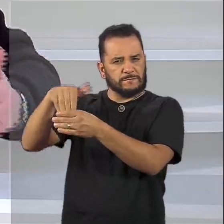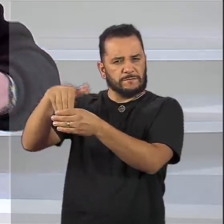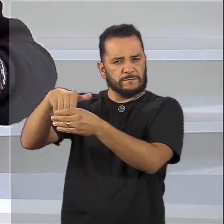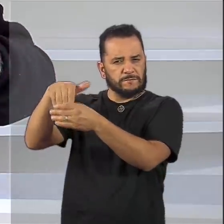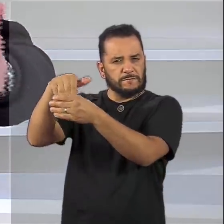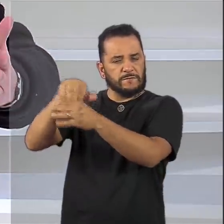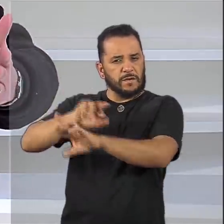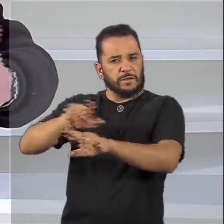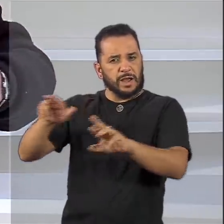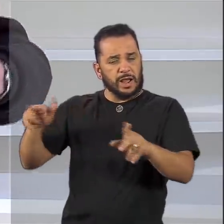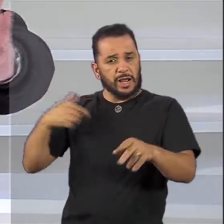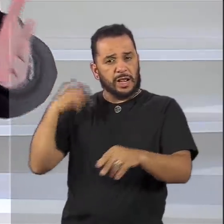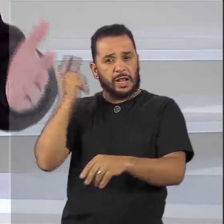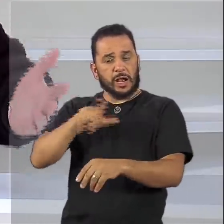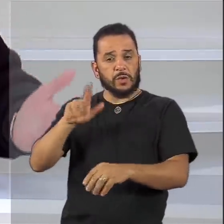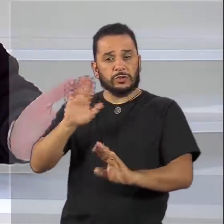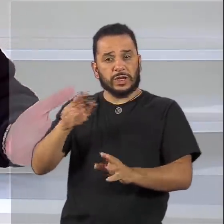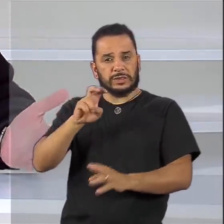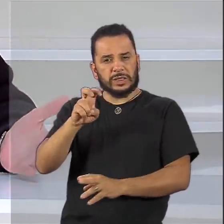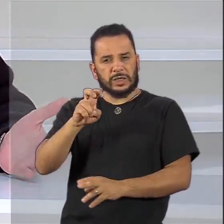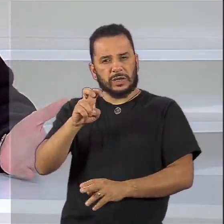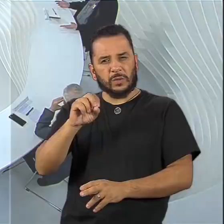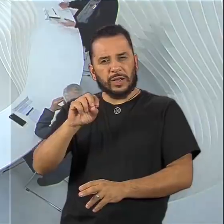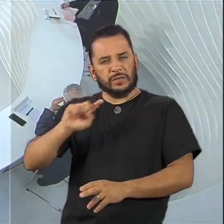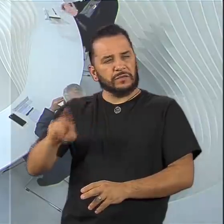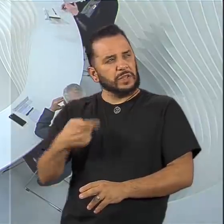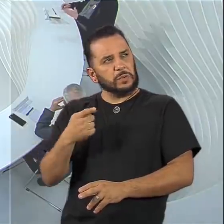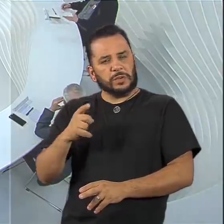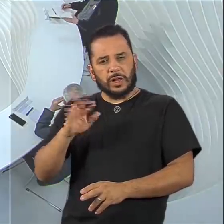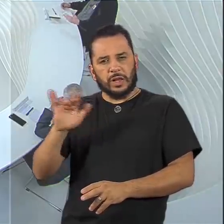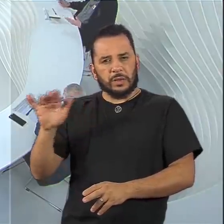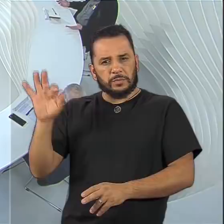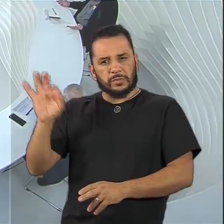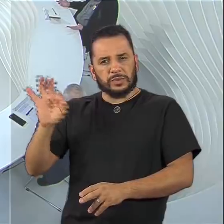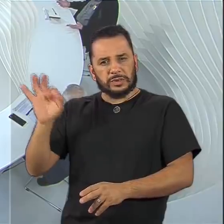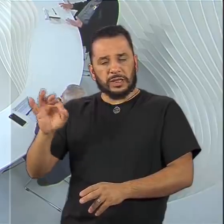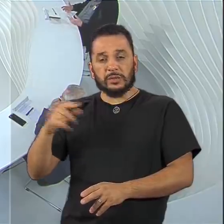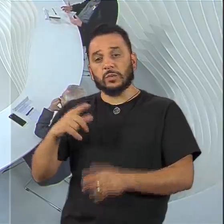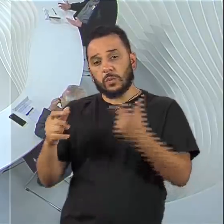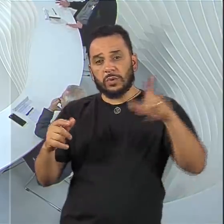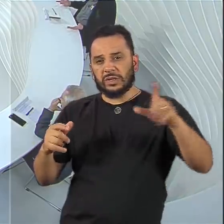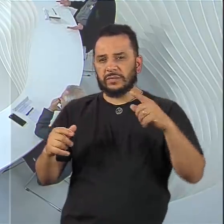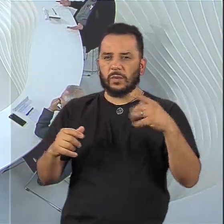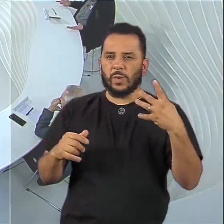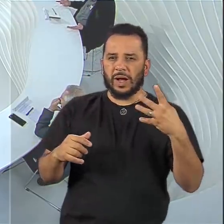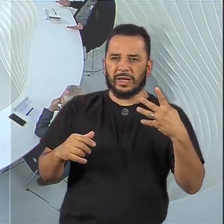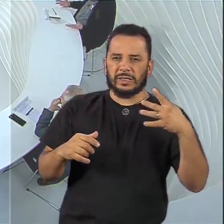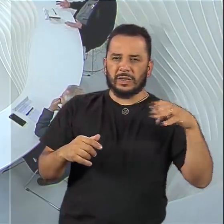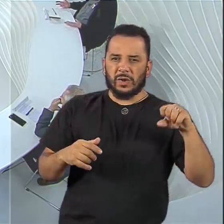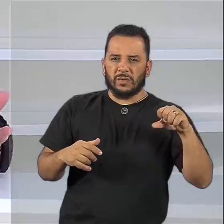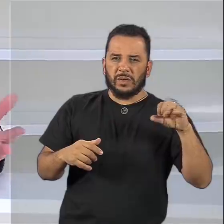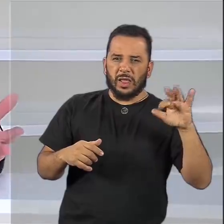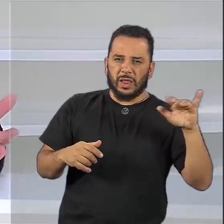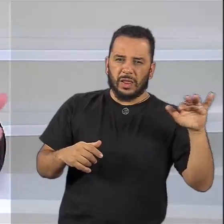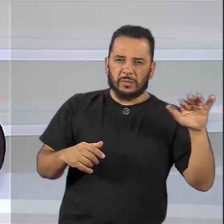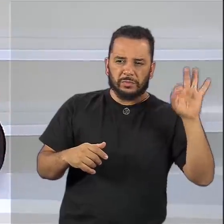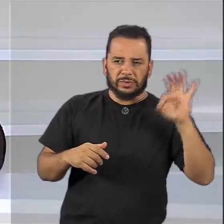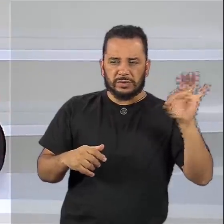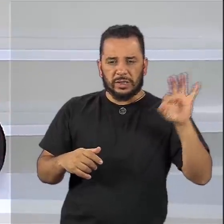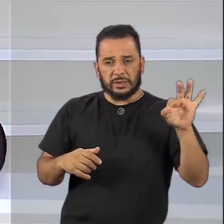cara, ganhou com 50, alguma coisa por cento. O outro teve 40 e tantos por cento. Enfim, não vamos